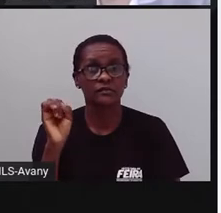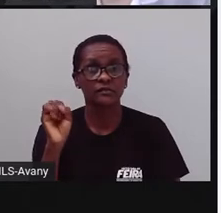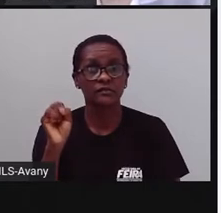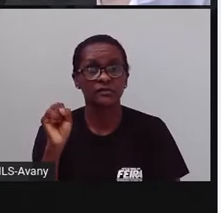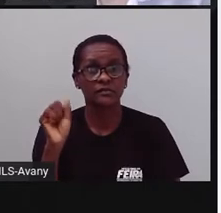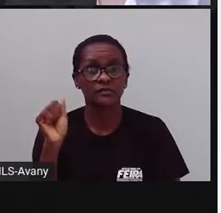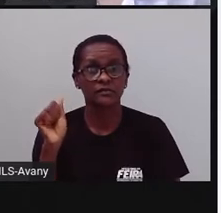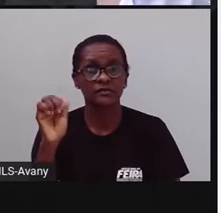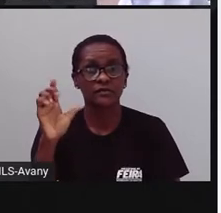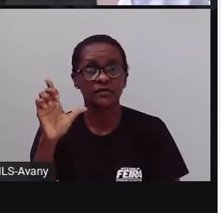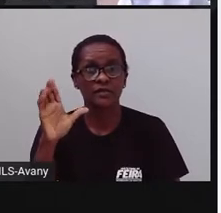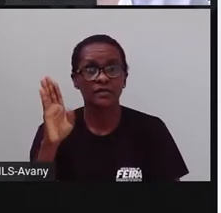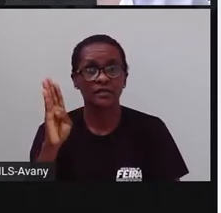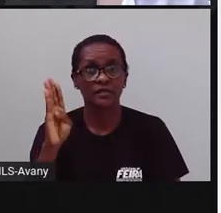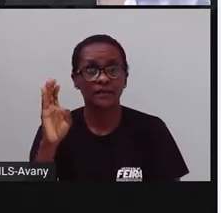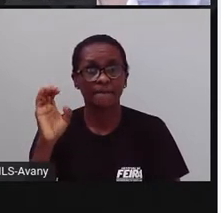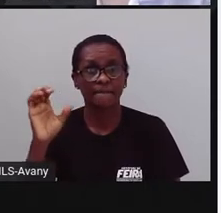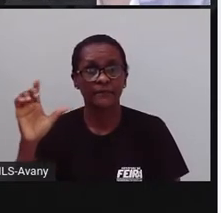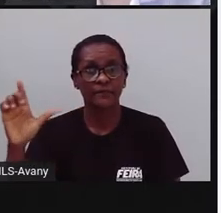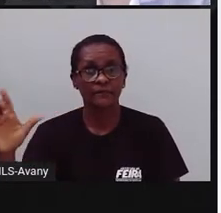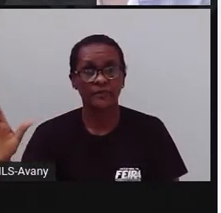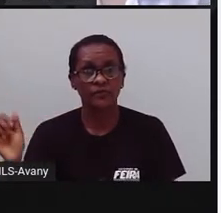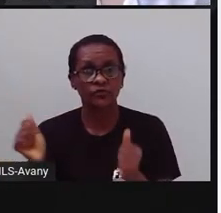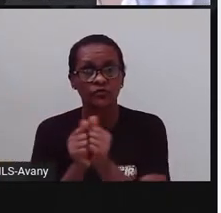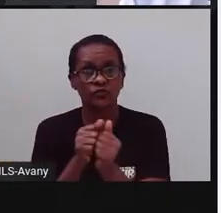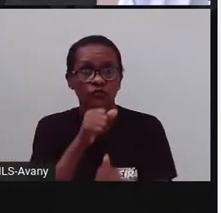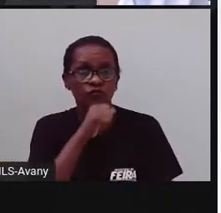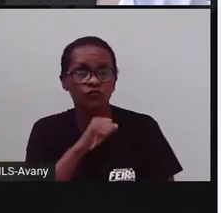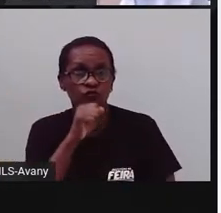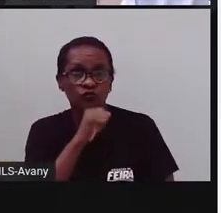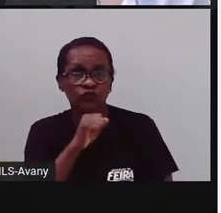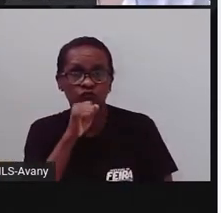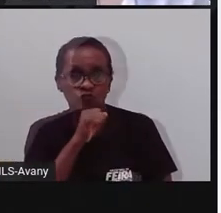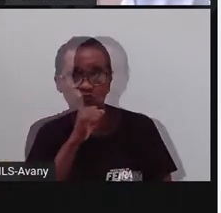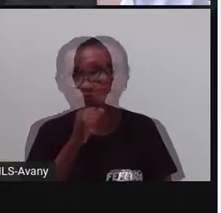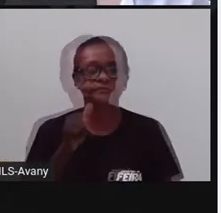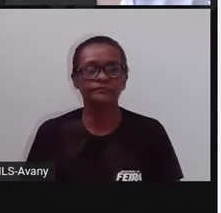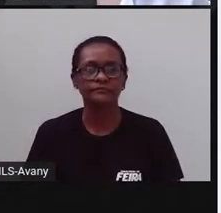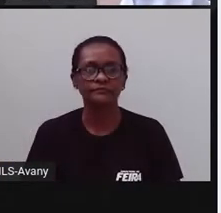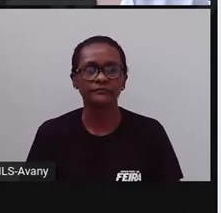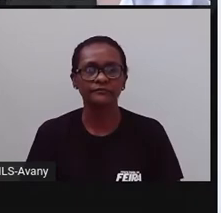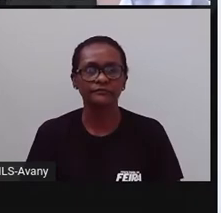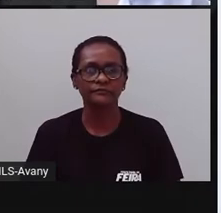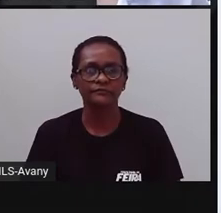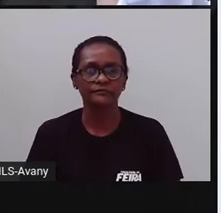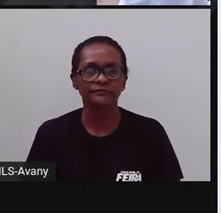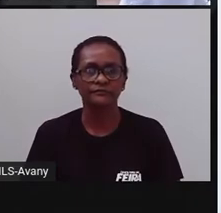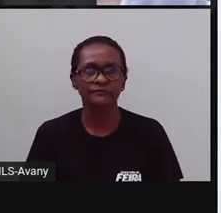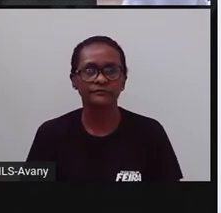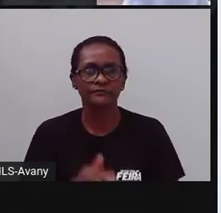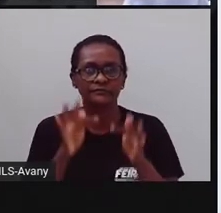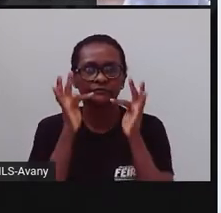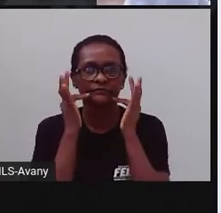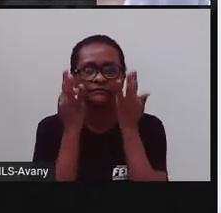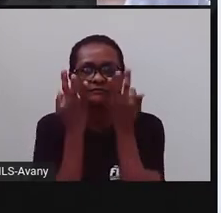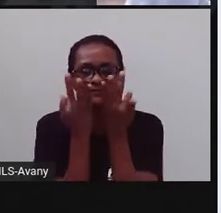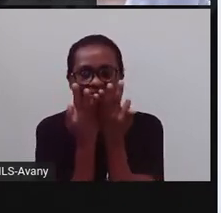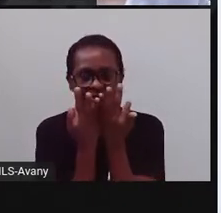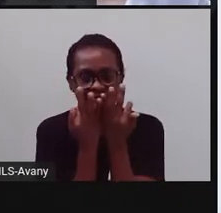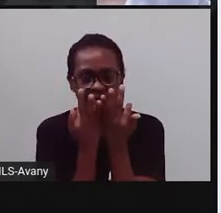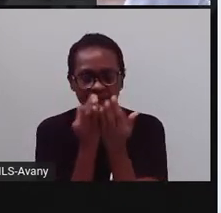barthole buscaram as bebidas e as balas de mel e a família